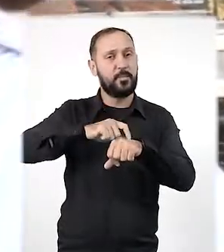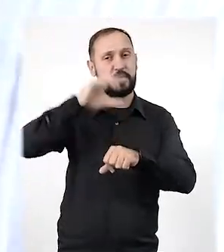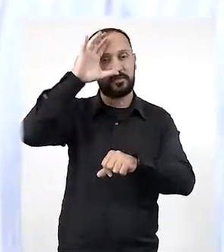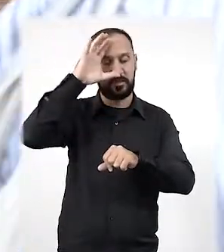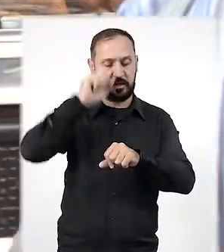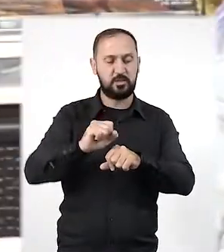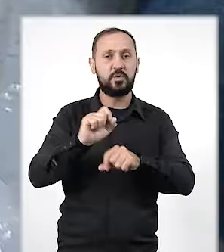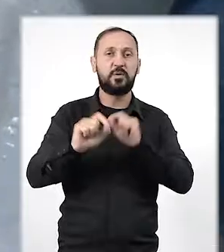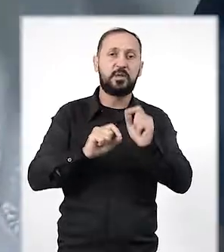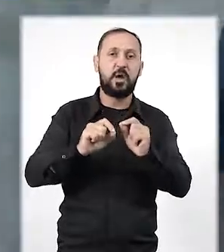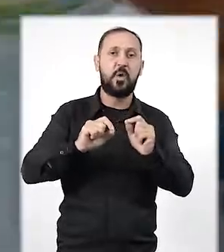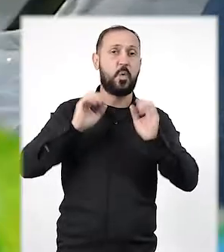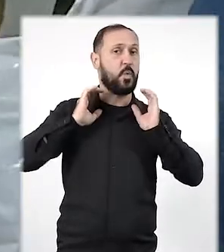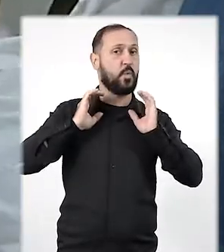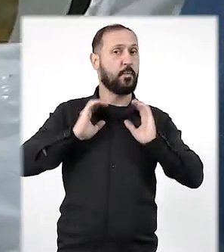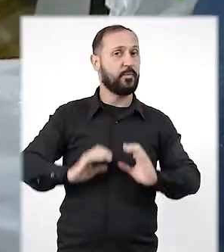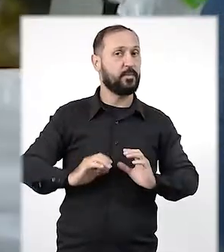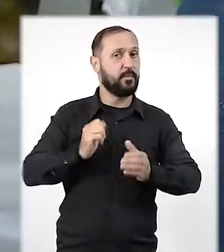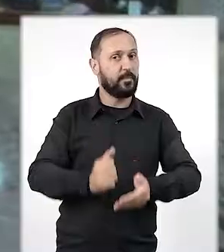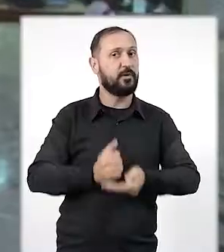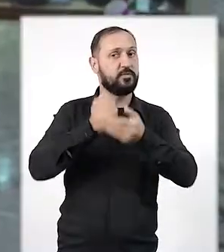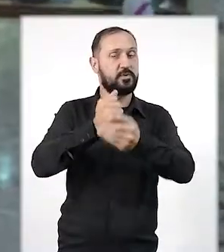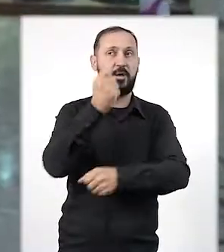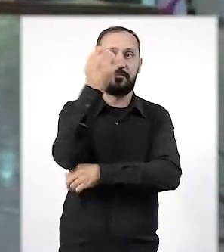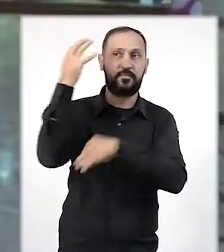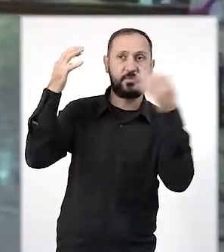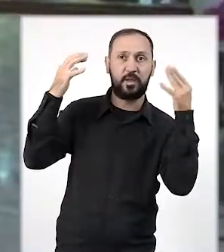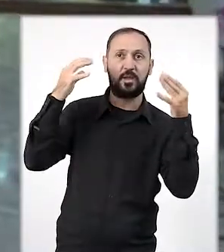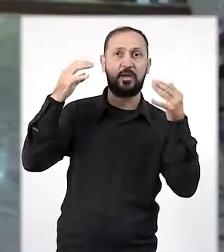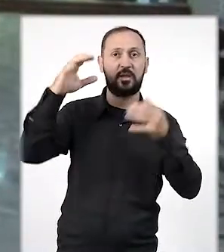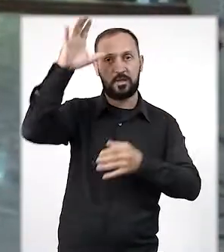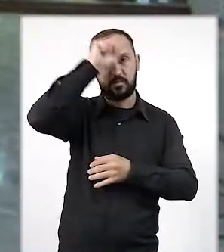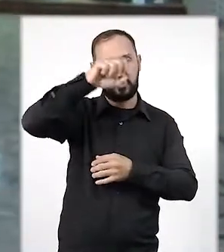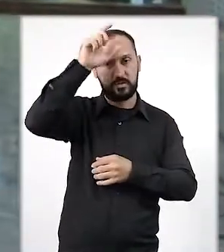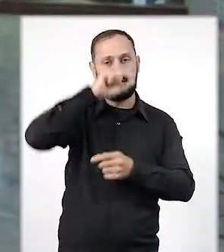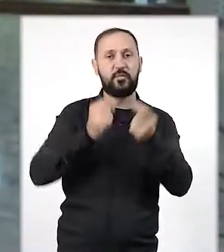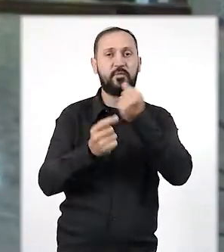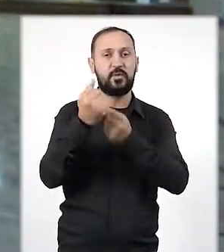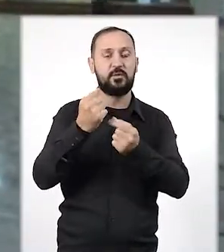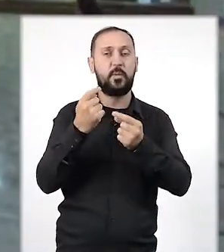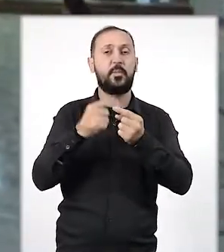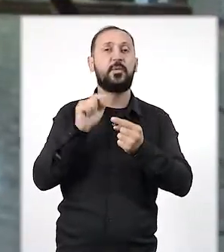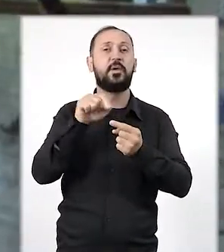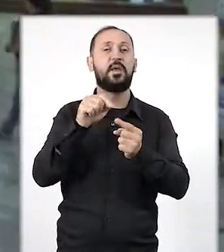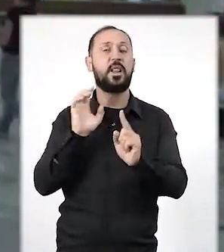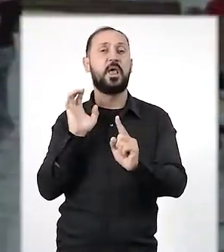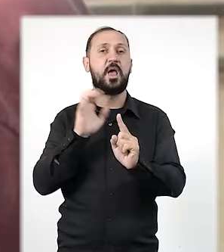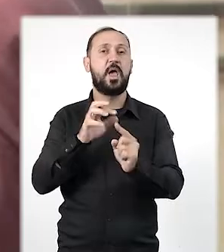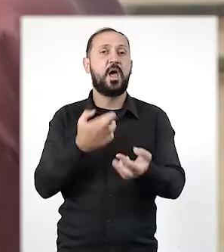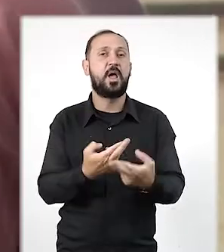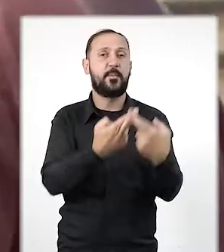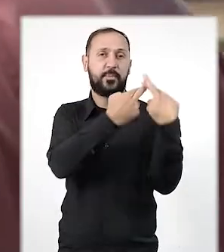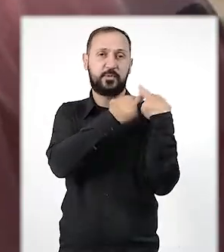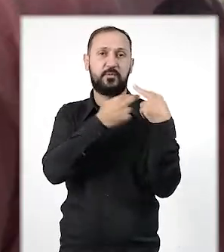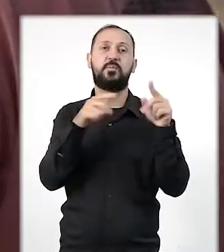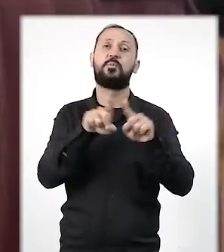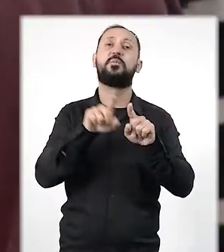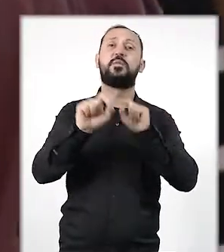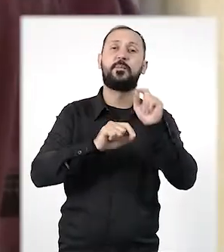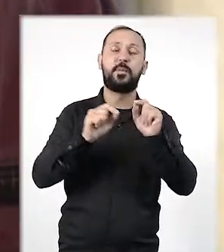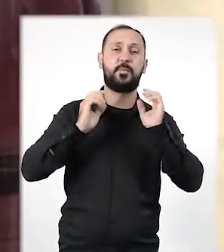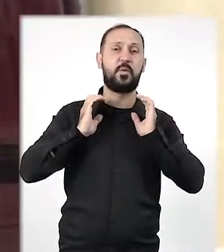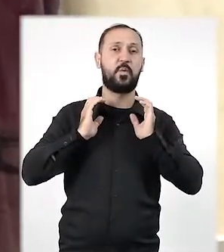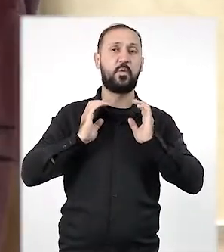nas decisões envolvendo comportamento pró-meio ambiente e educação financeira, já que ele é responsável